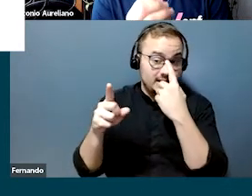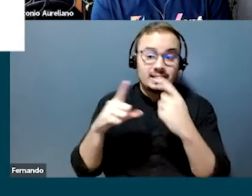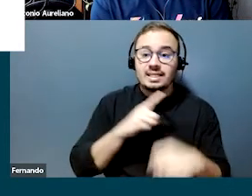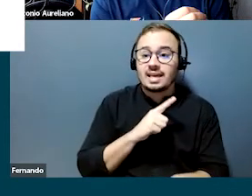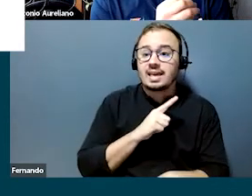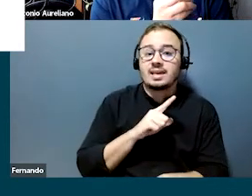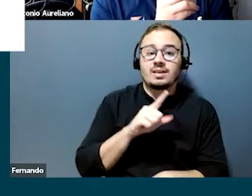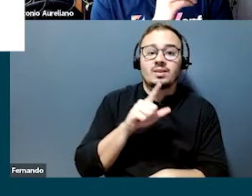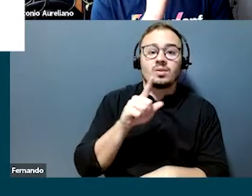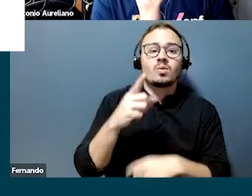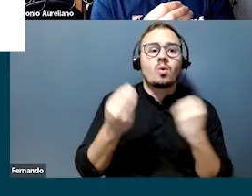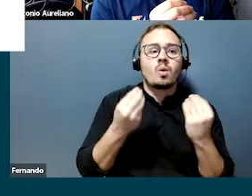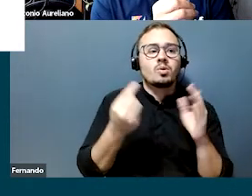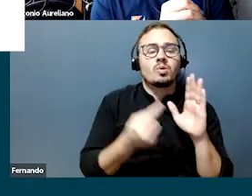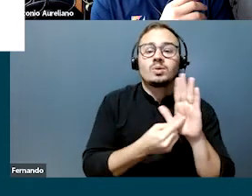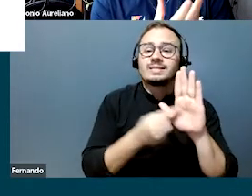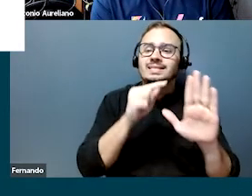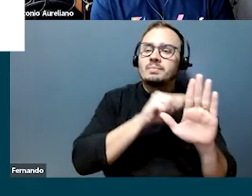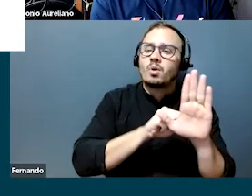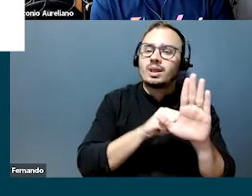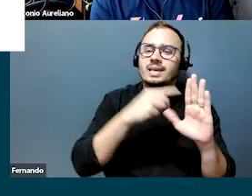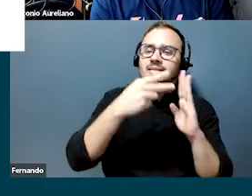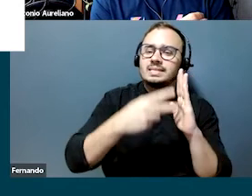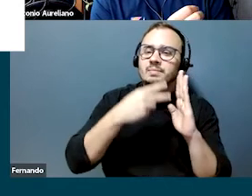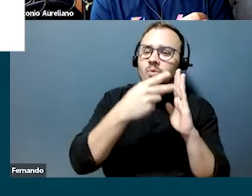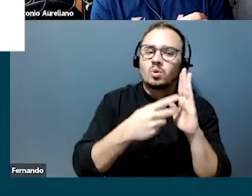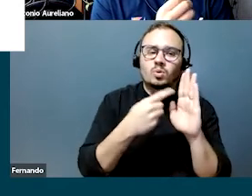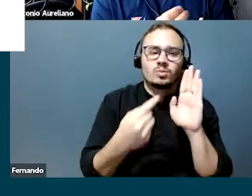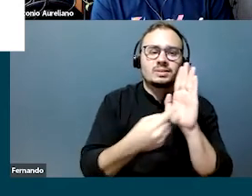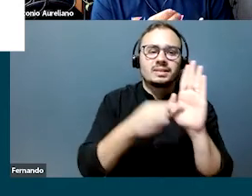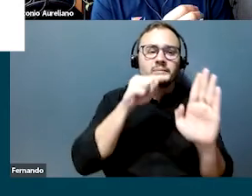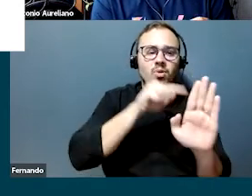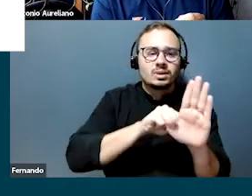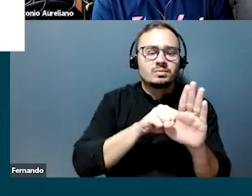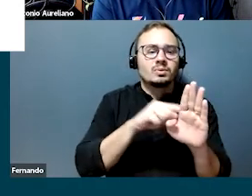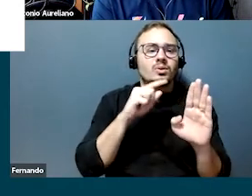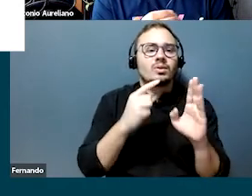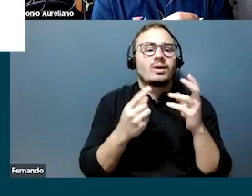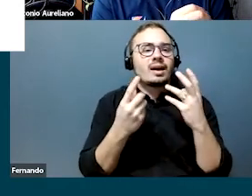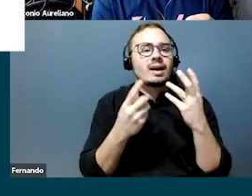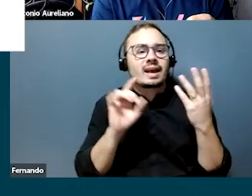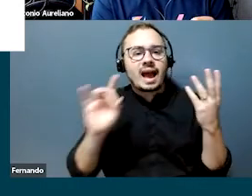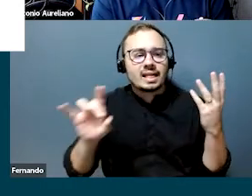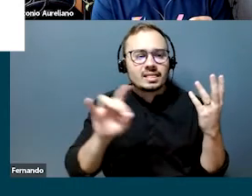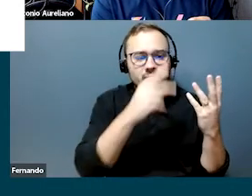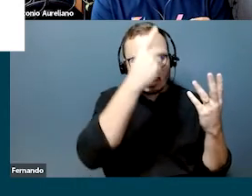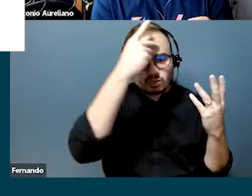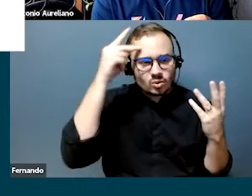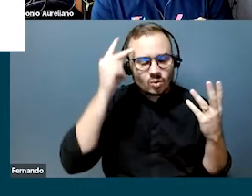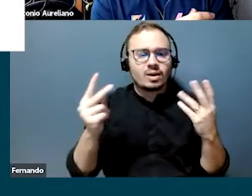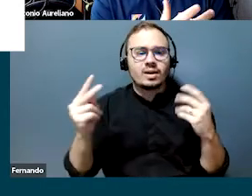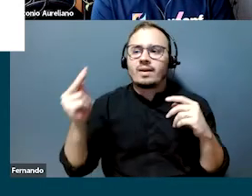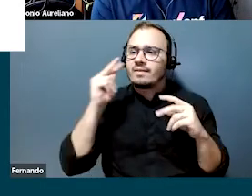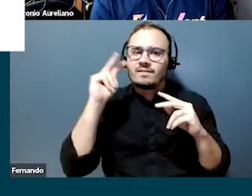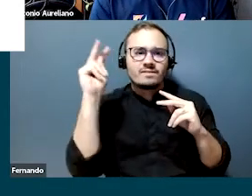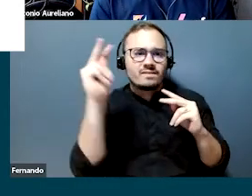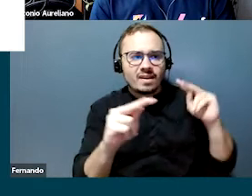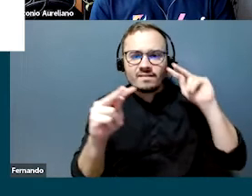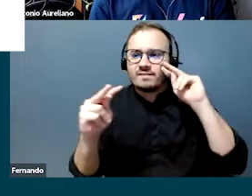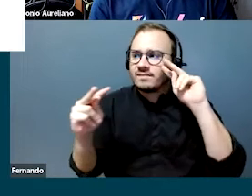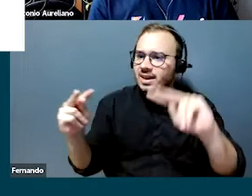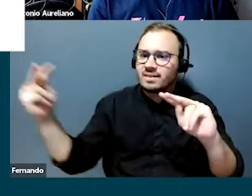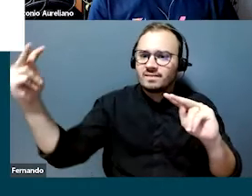gente entrou num papo de como os simbolismos eles afetam cada um, são recebidos de acordo com o contexto que a gente vive. Então,